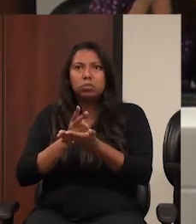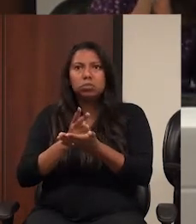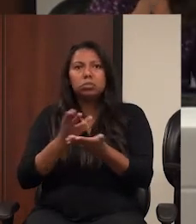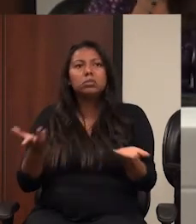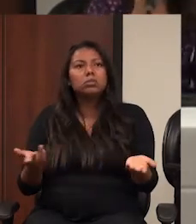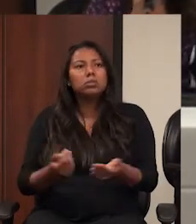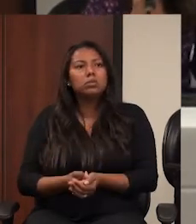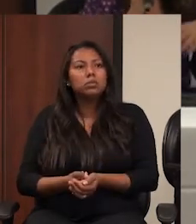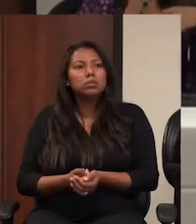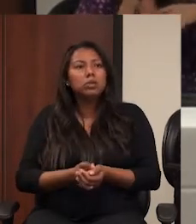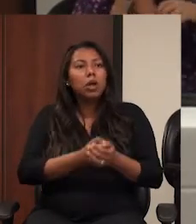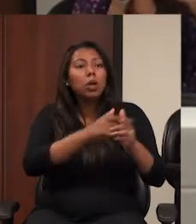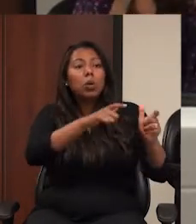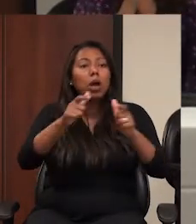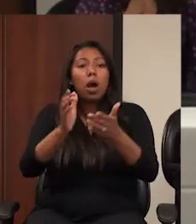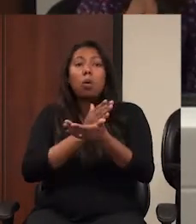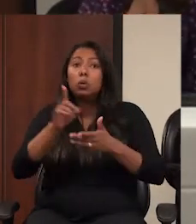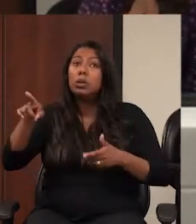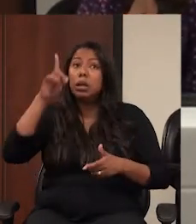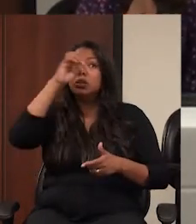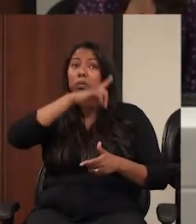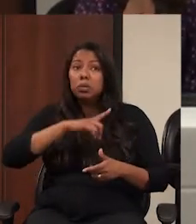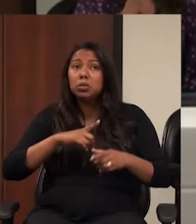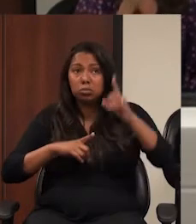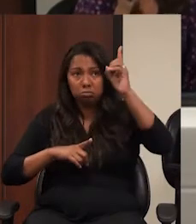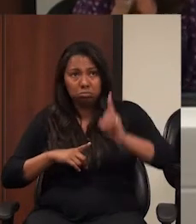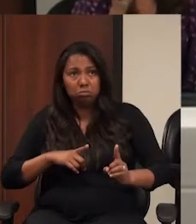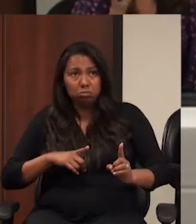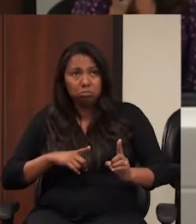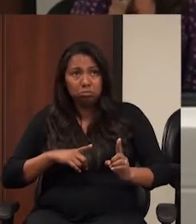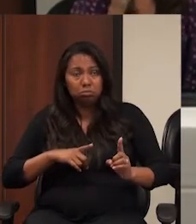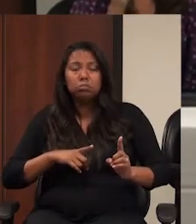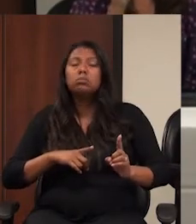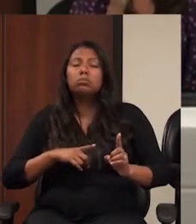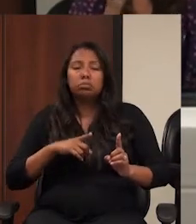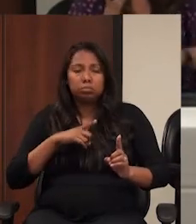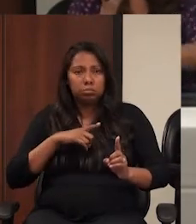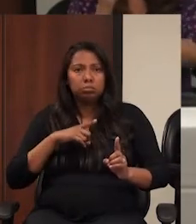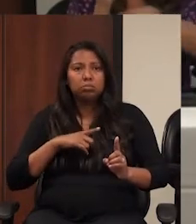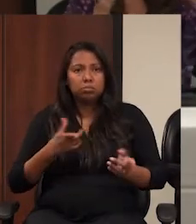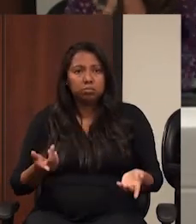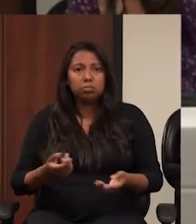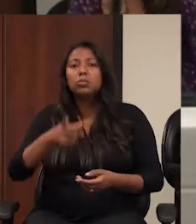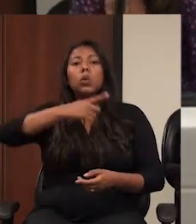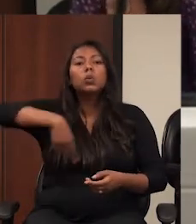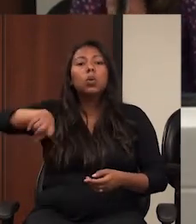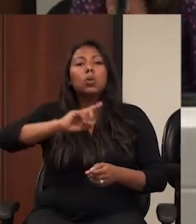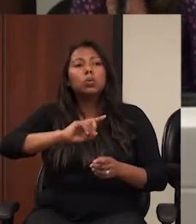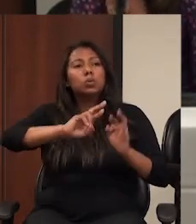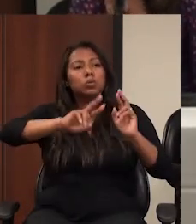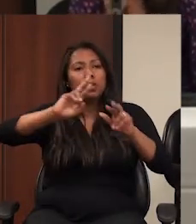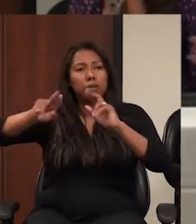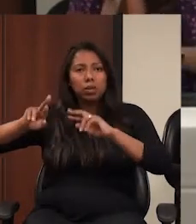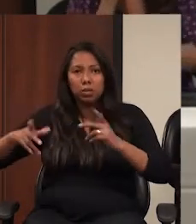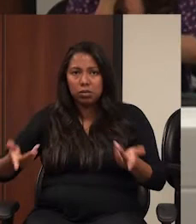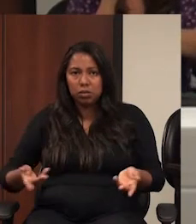Em alguns lugares ela vai ter dificuldade para exercer os direitos dela? Vai. Então, todos nós somos diferentes.